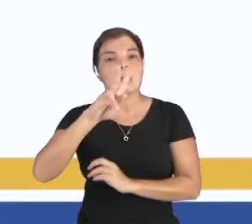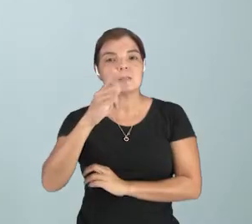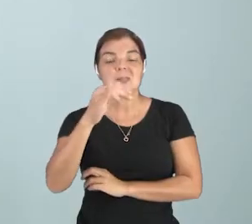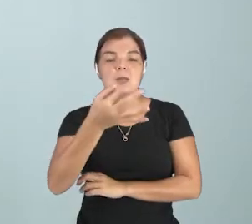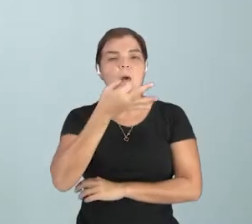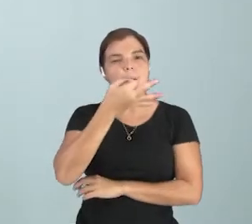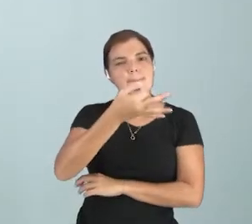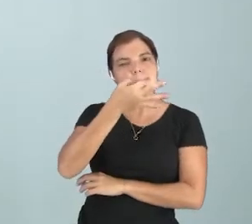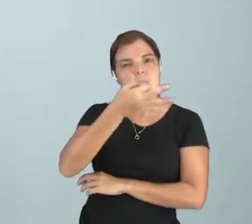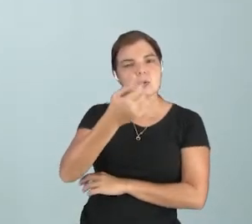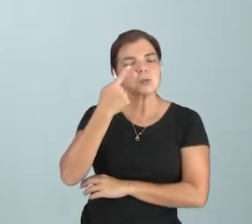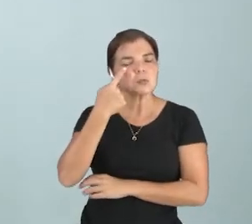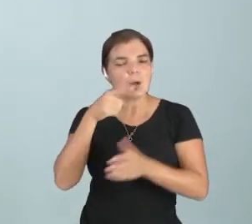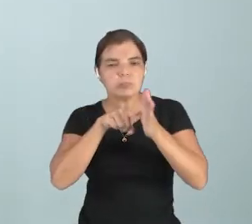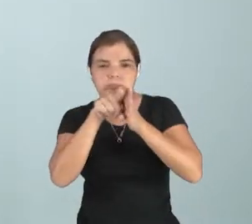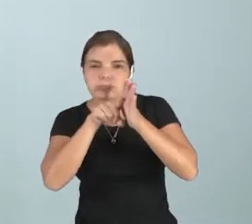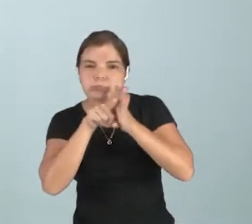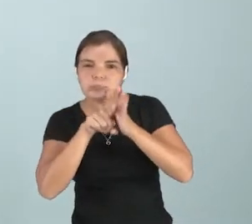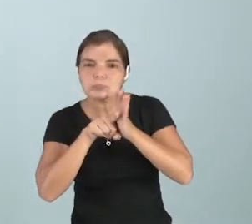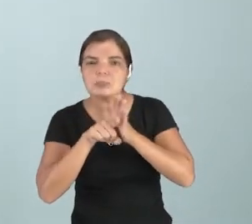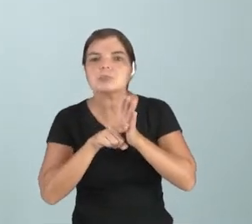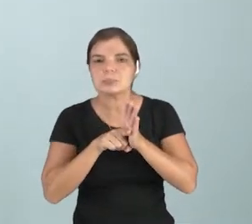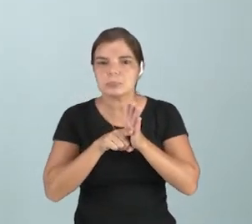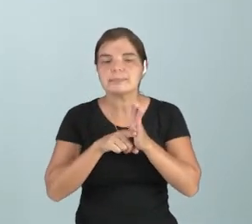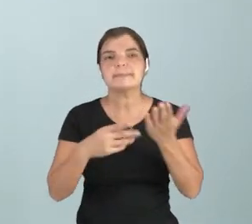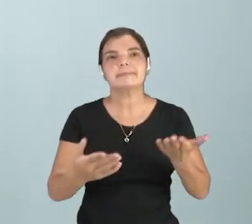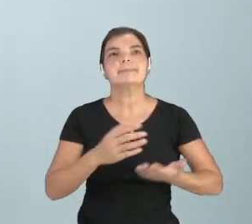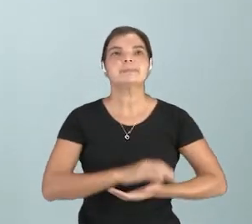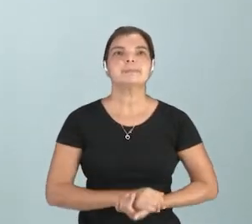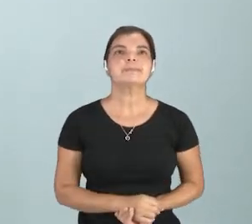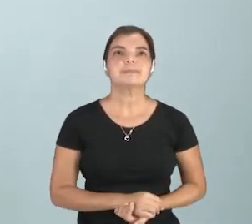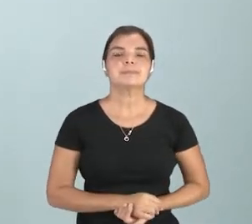diagnosticadas. E as hipóteses diagnósticas, tá?